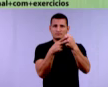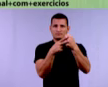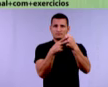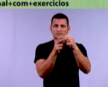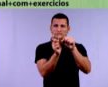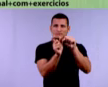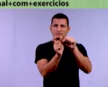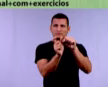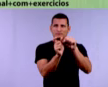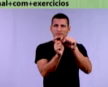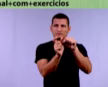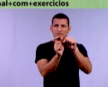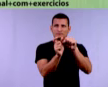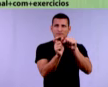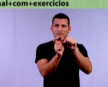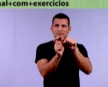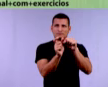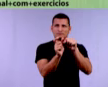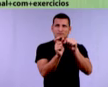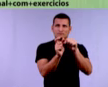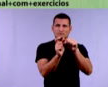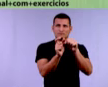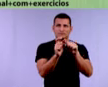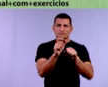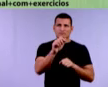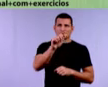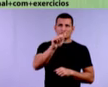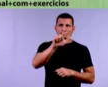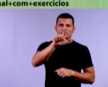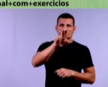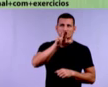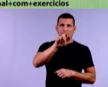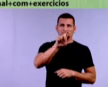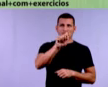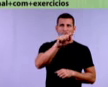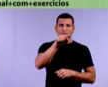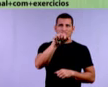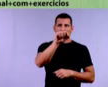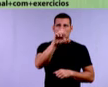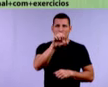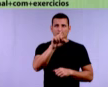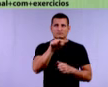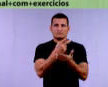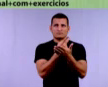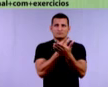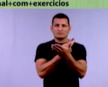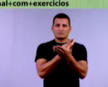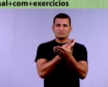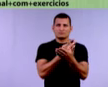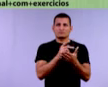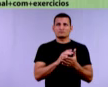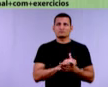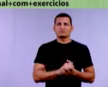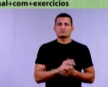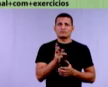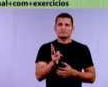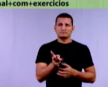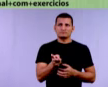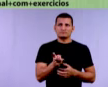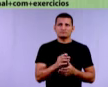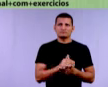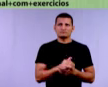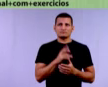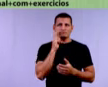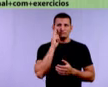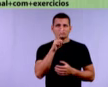no plural. Alugam-se apartamentos. Aluga-se está errado. A mesma coisa aqui, olha. Olha a